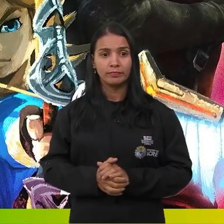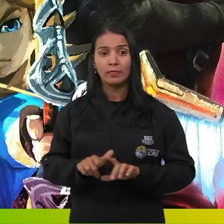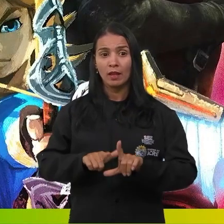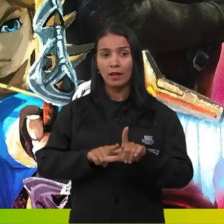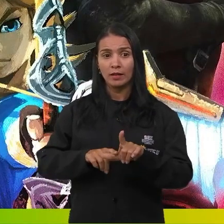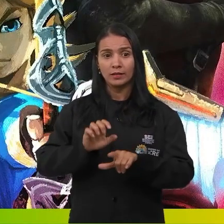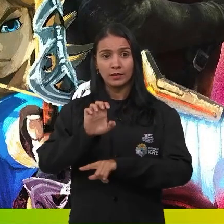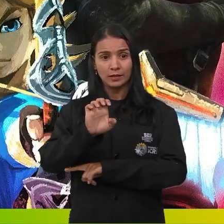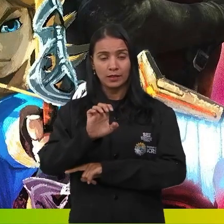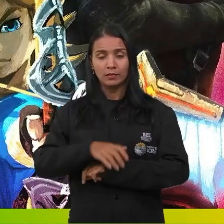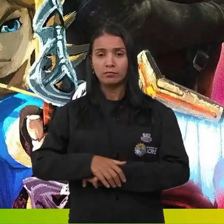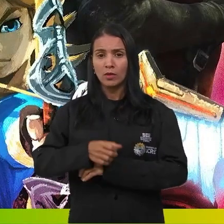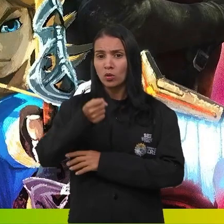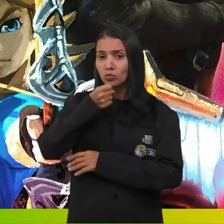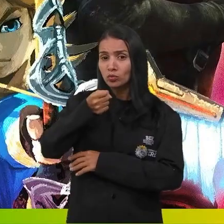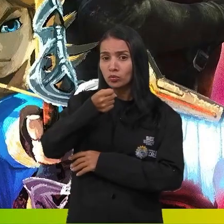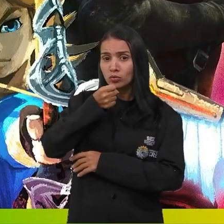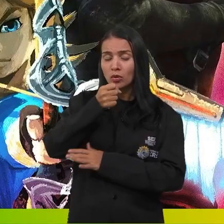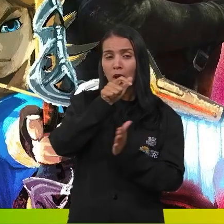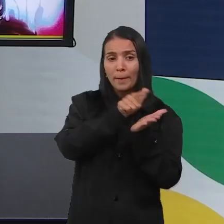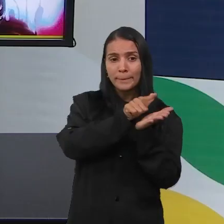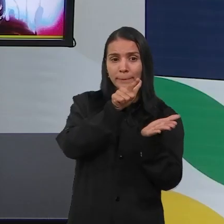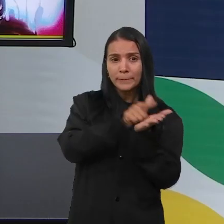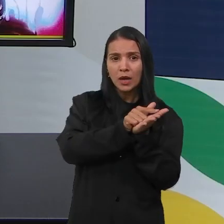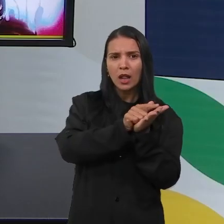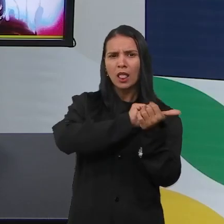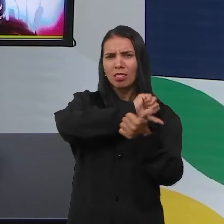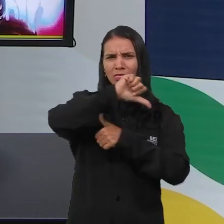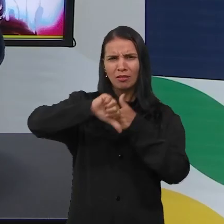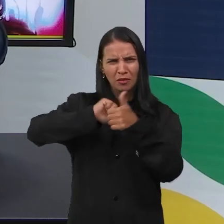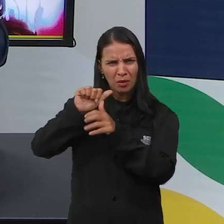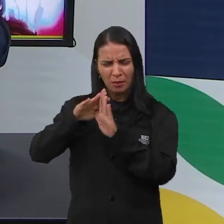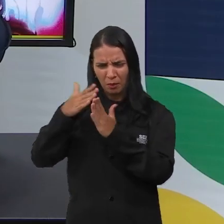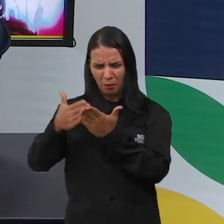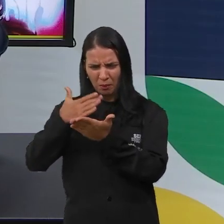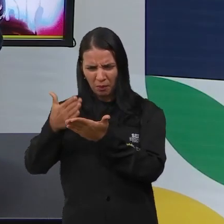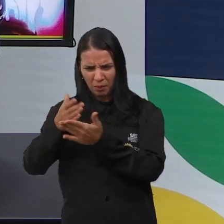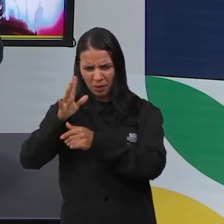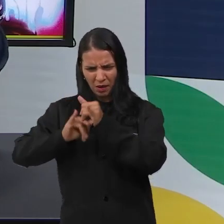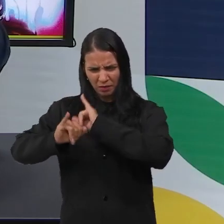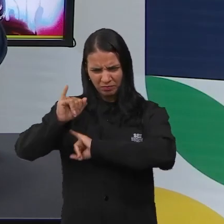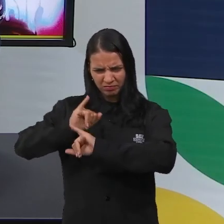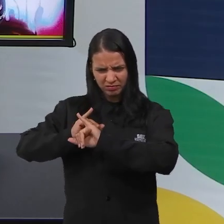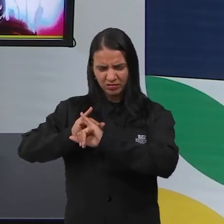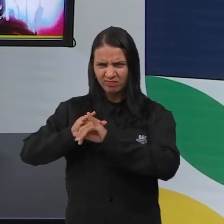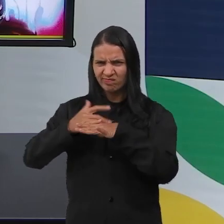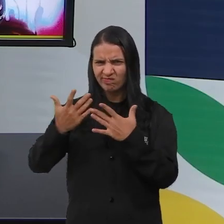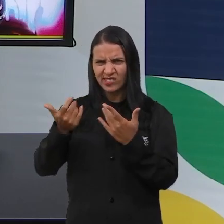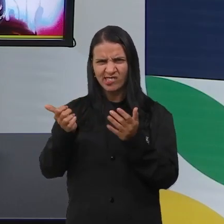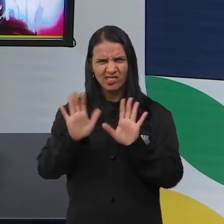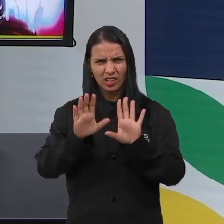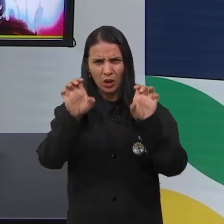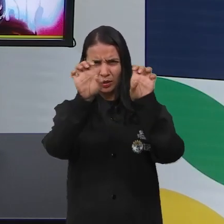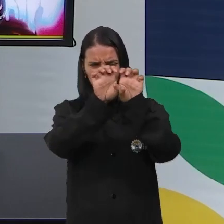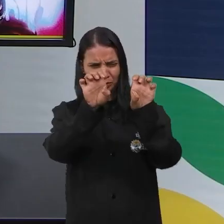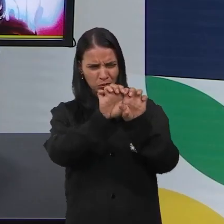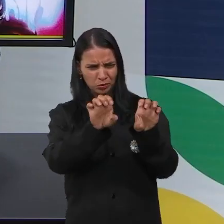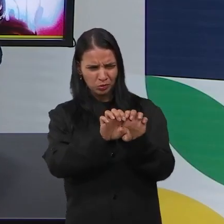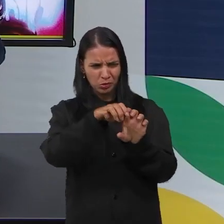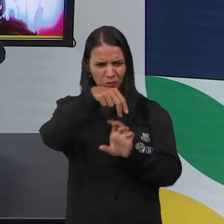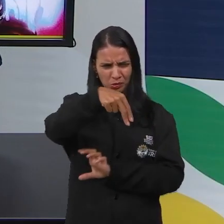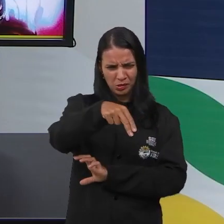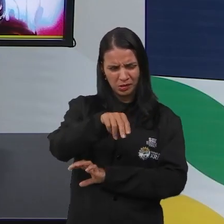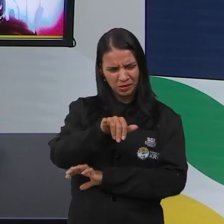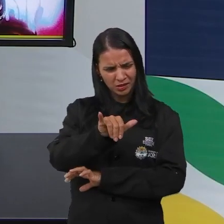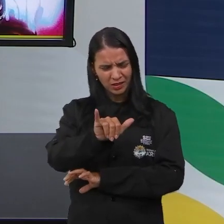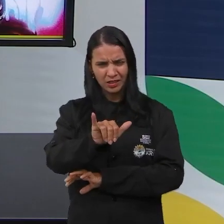jornalismo impresso, transformando o livro digital. Não tem nada a ver, o game, a estrutura realmente de game e o jornalismo impresso não